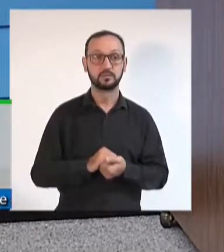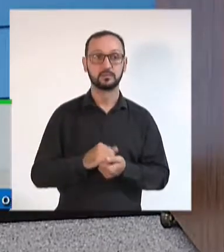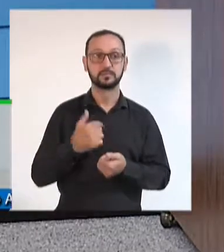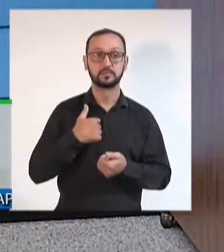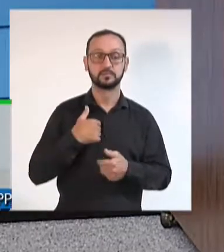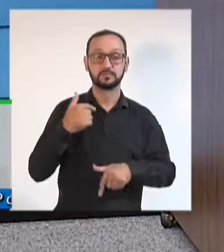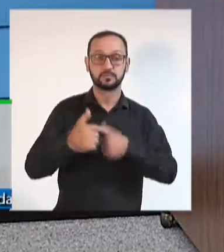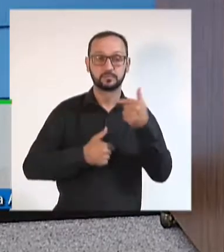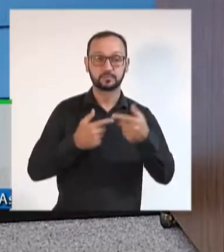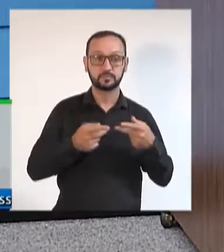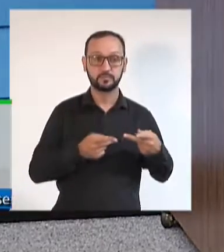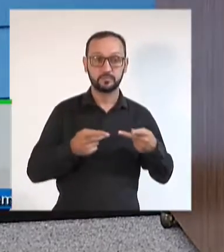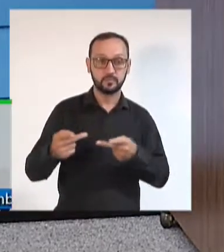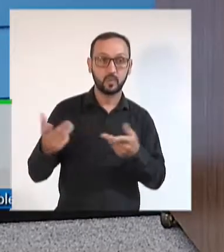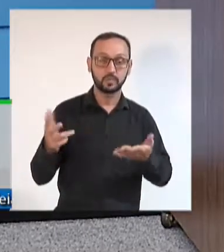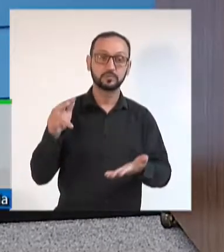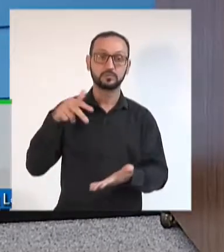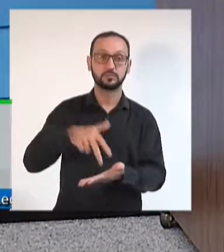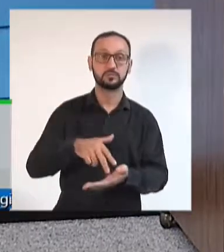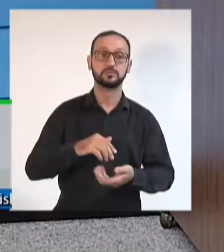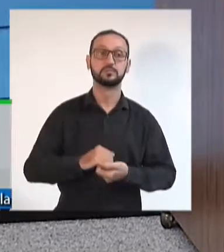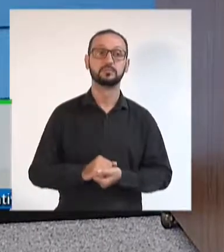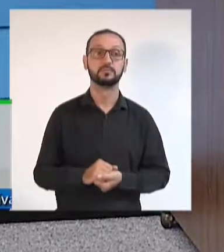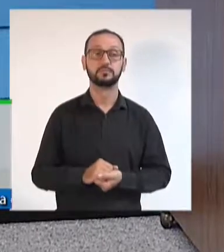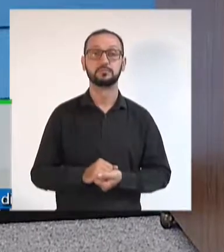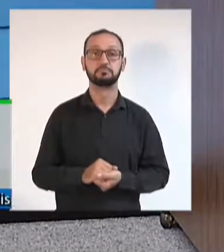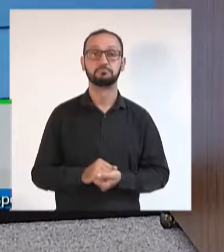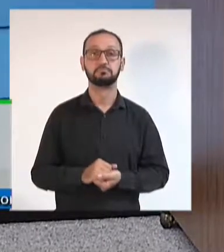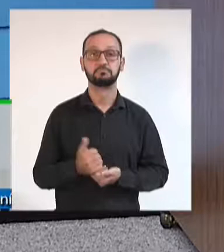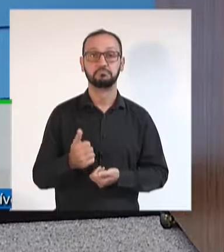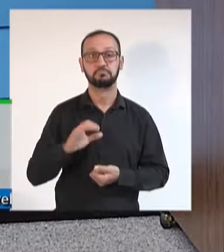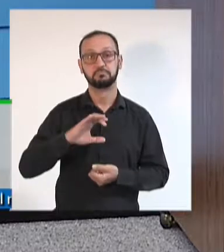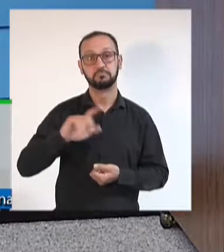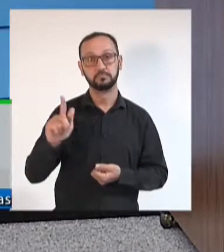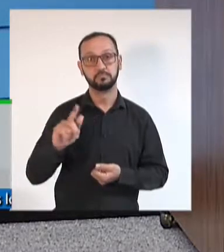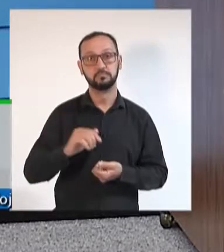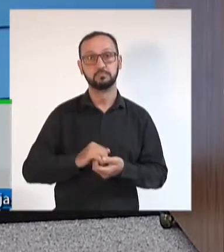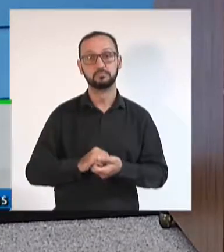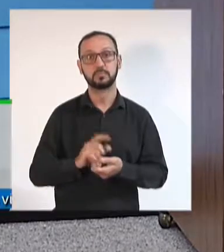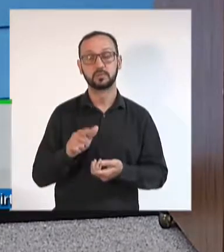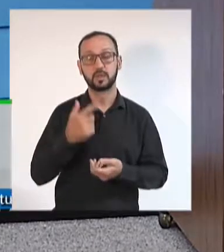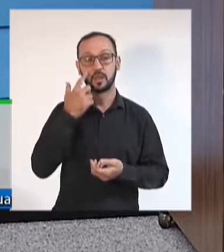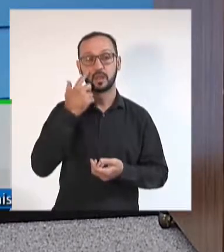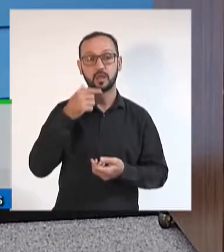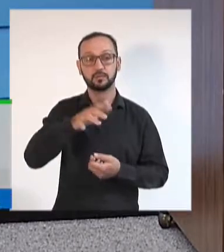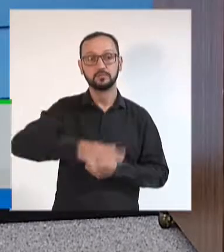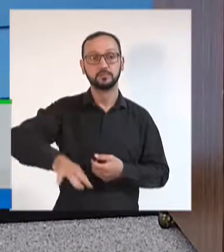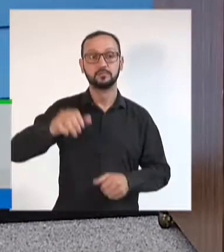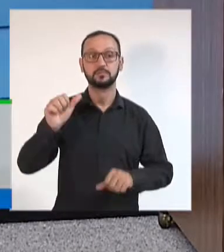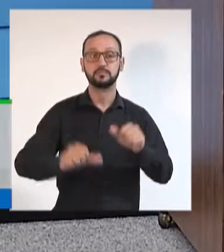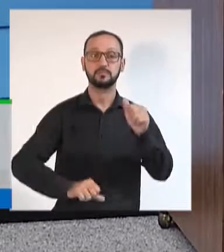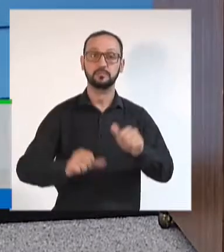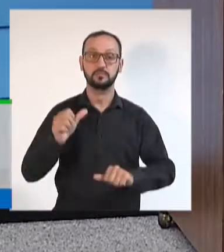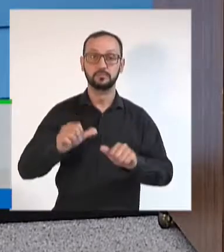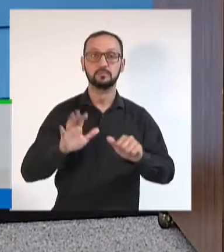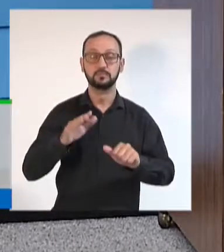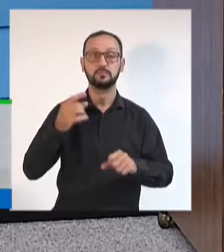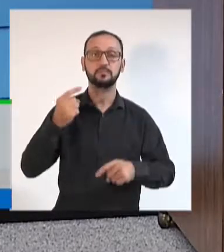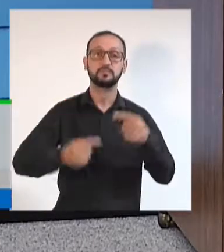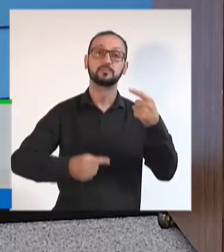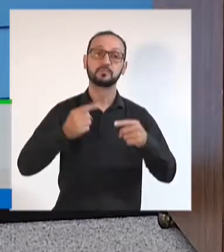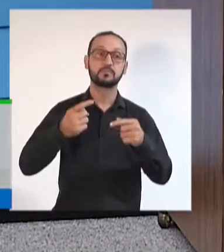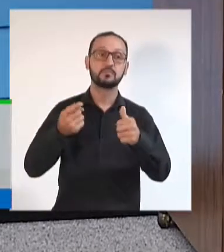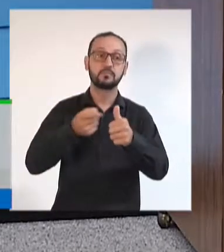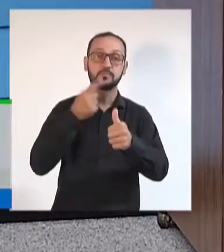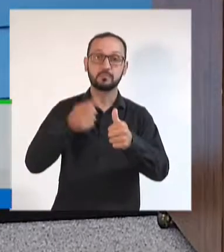meu trabalho e me convidou para estar aqui, né, em Campo Grande. É o diagnóstico. Isso já foi discutido desde